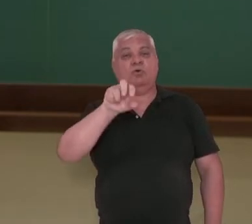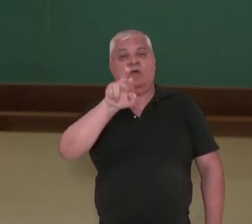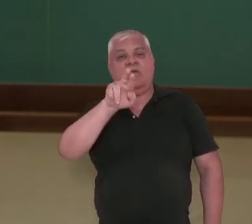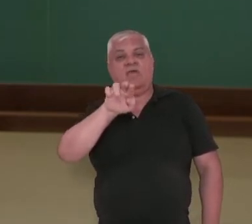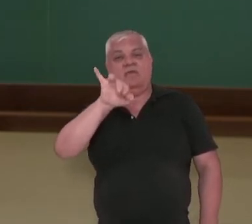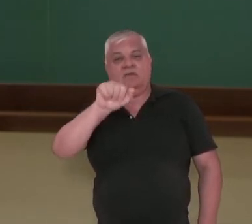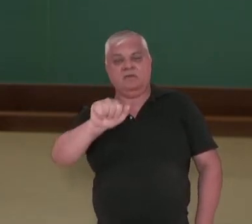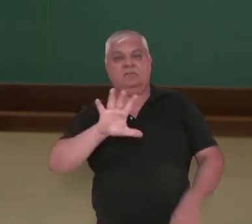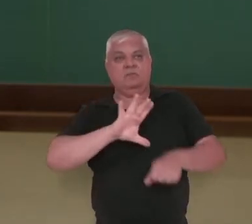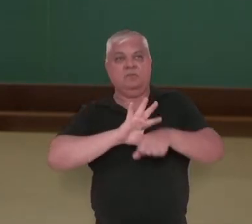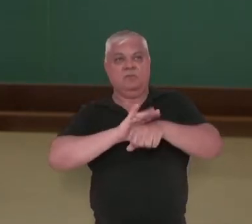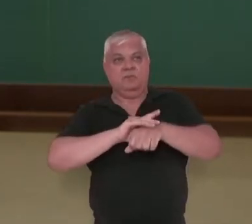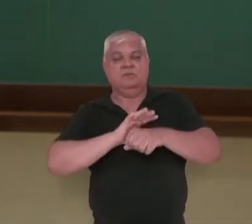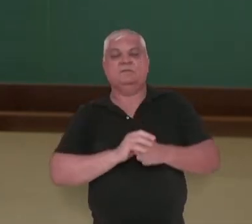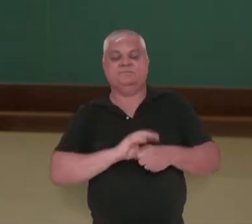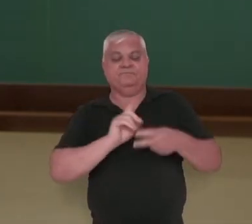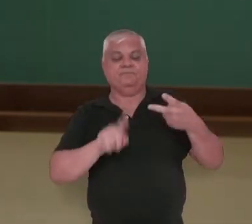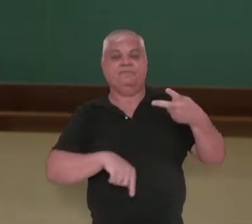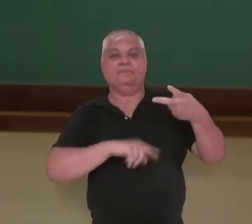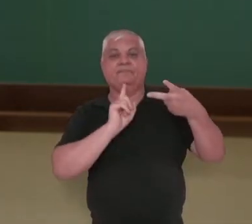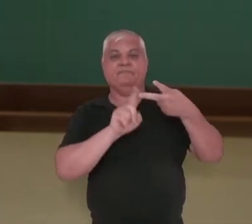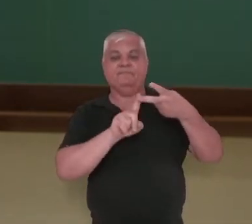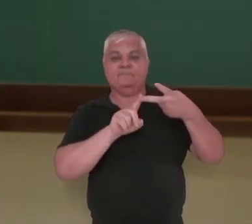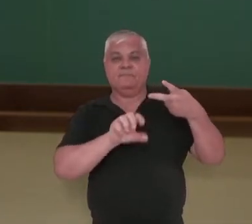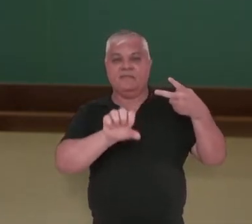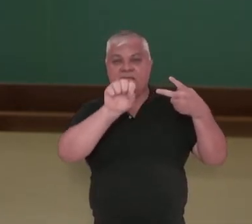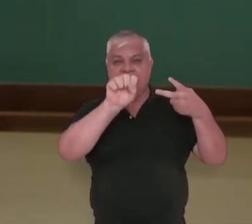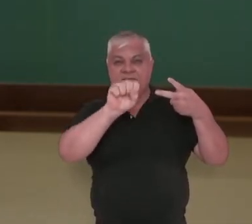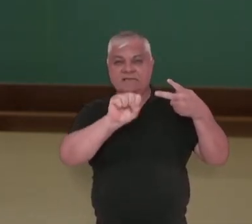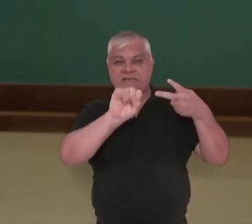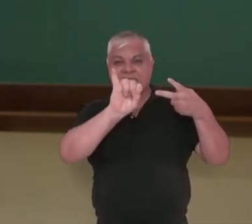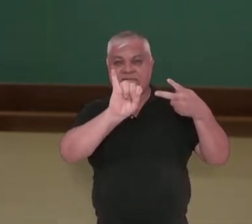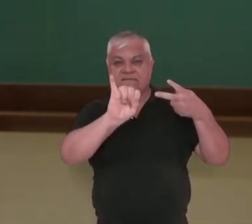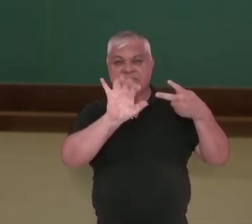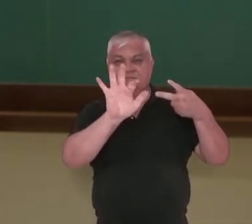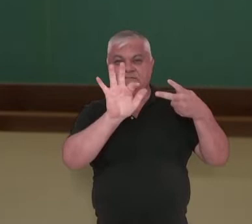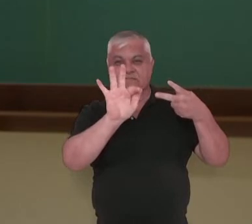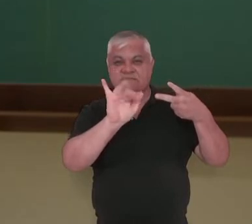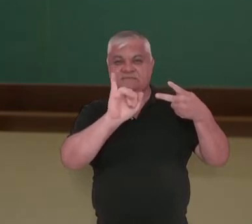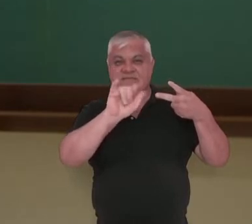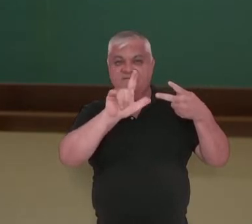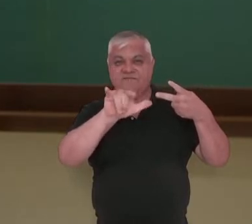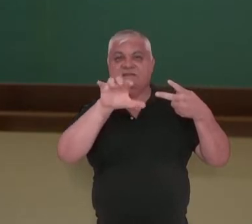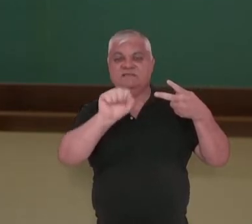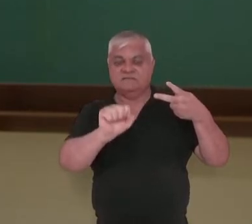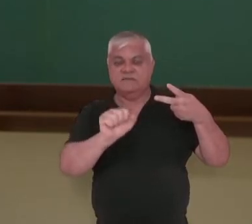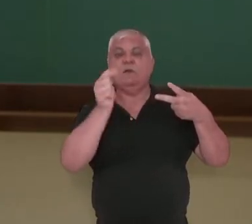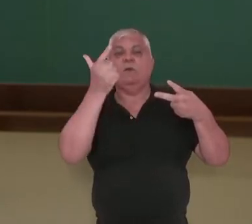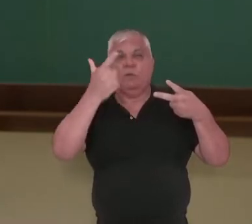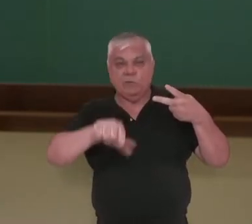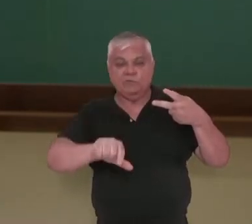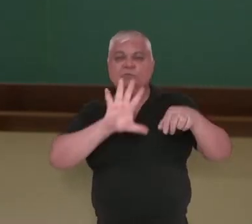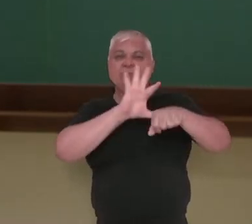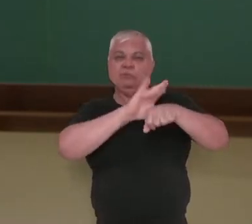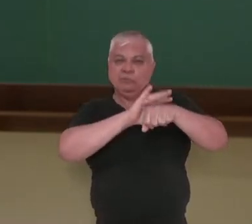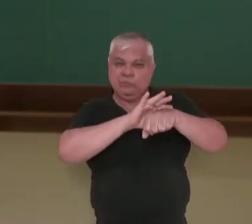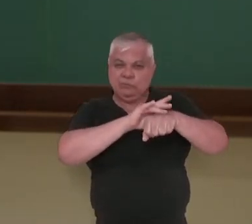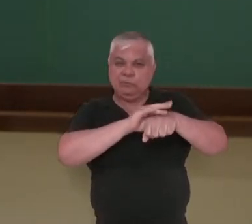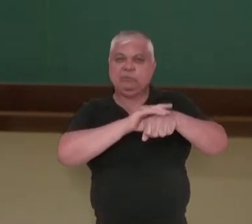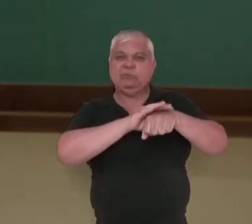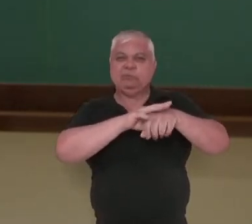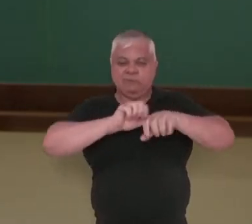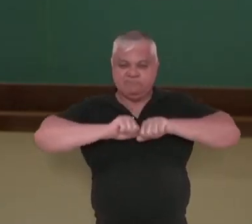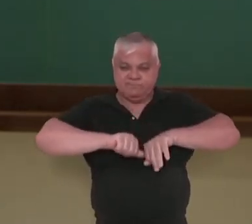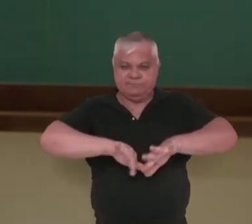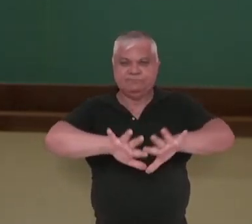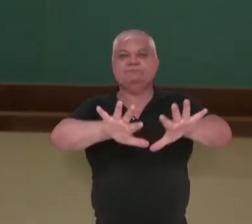gonorreia. E agora nós vamos falar da sífilis. É uma outra infecção sexualmente transmissível,